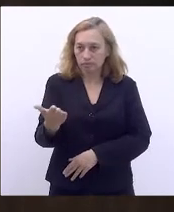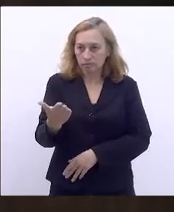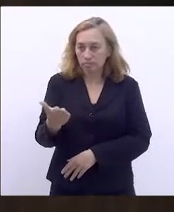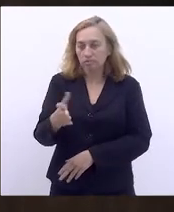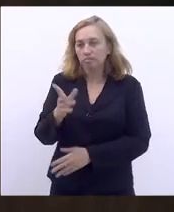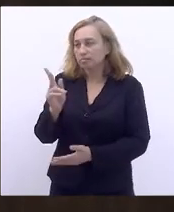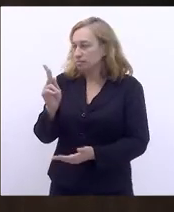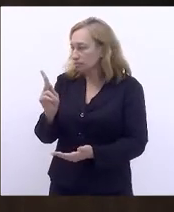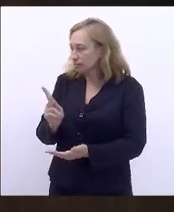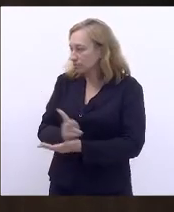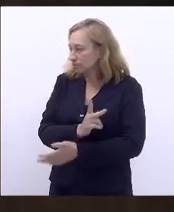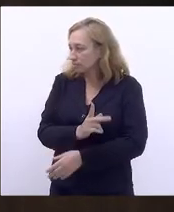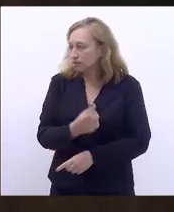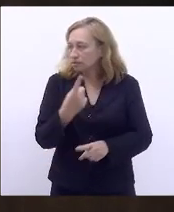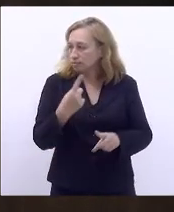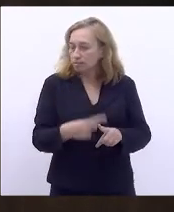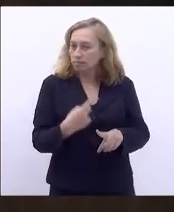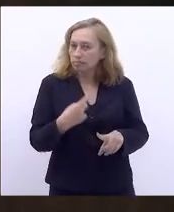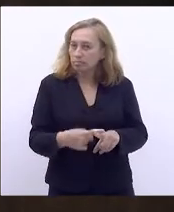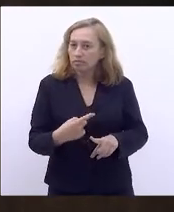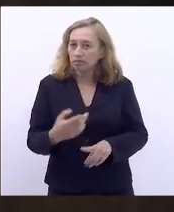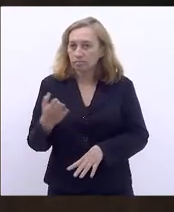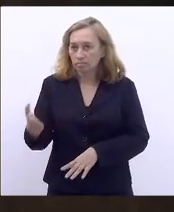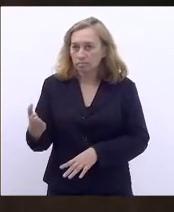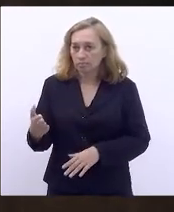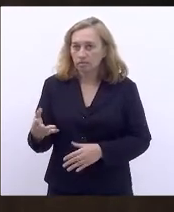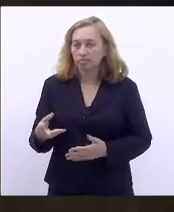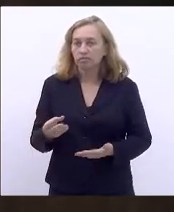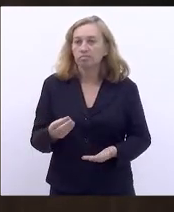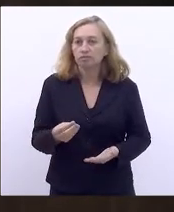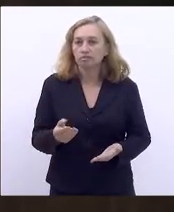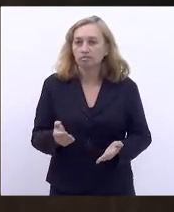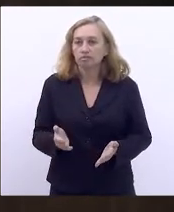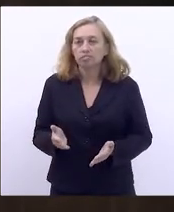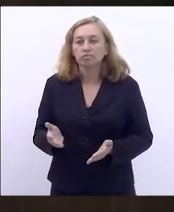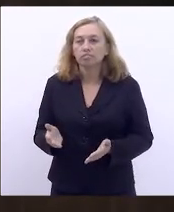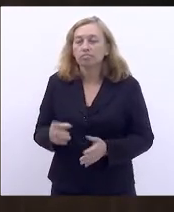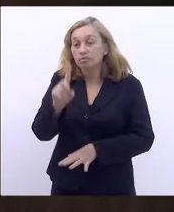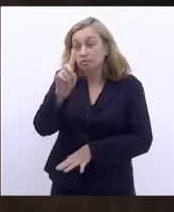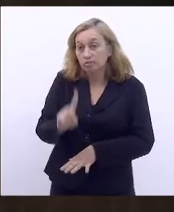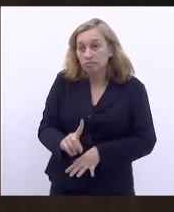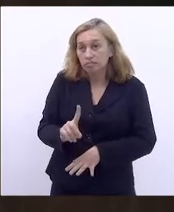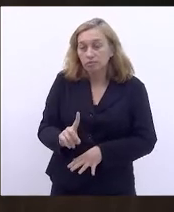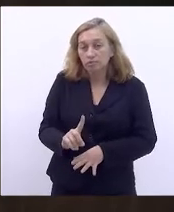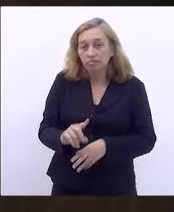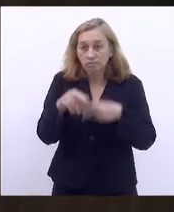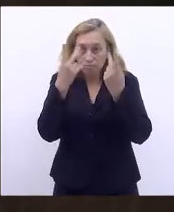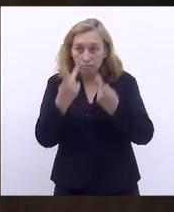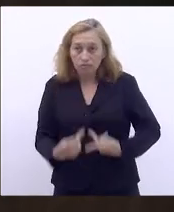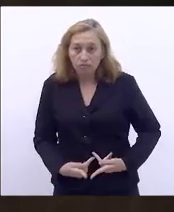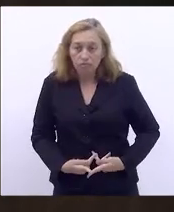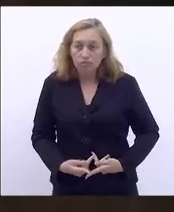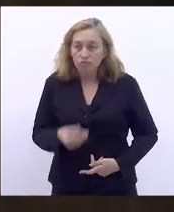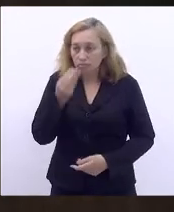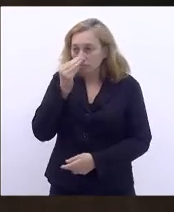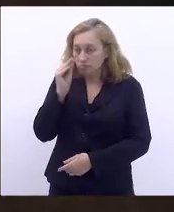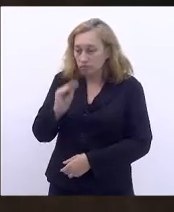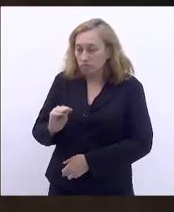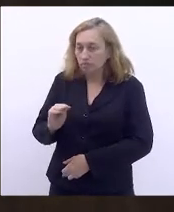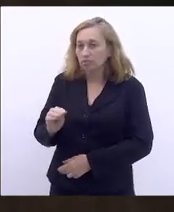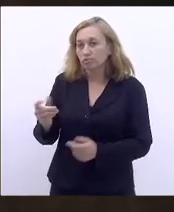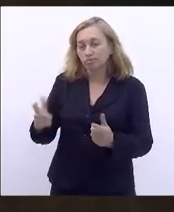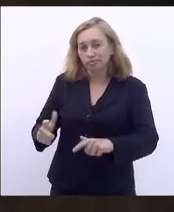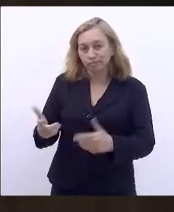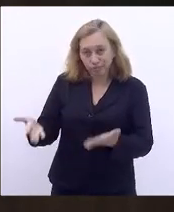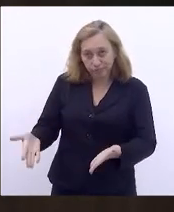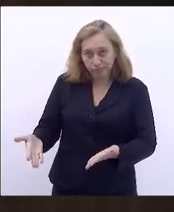deputados, o quanto que ali há a vulnerabilização de um direito humano genuíno, que sem ele não há